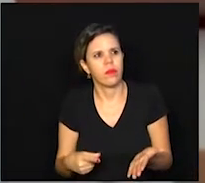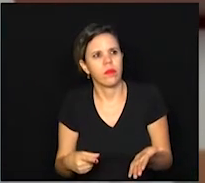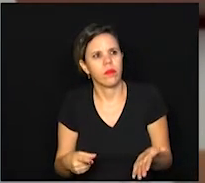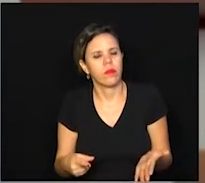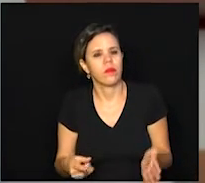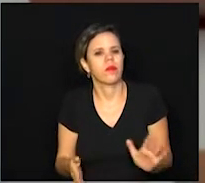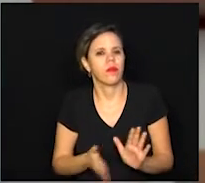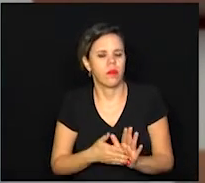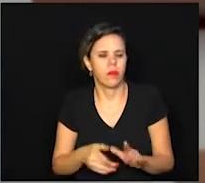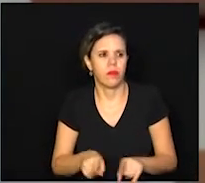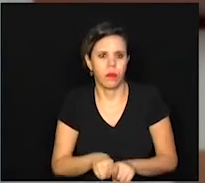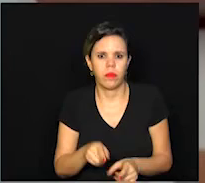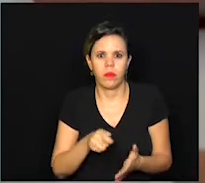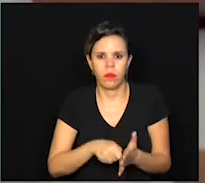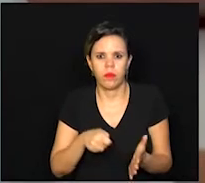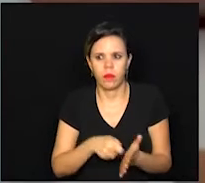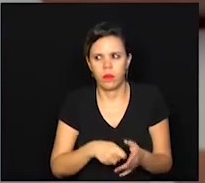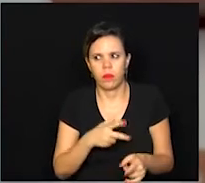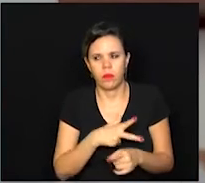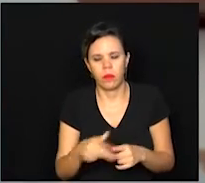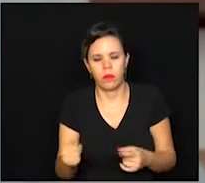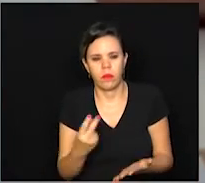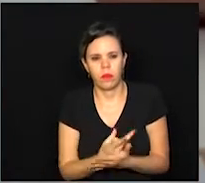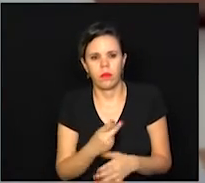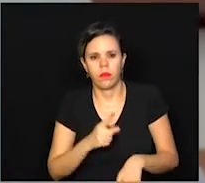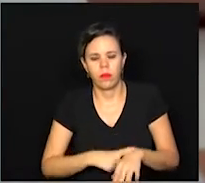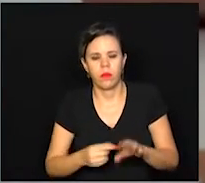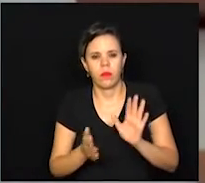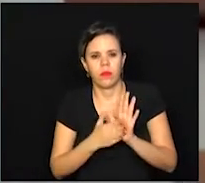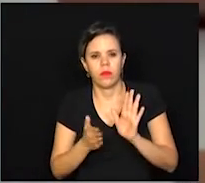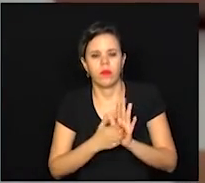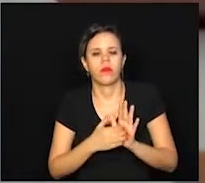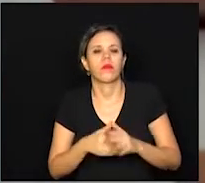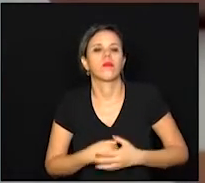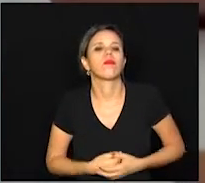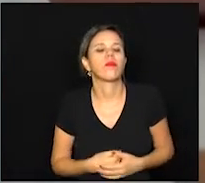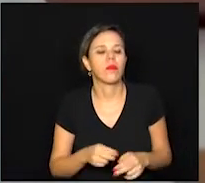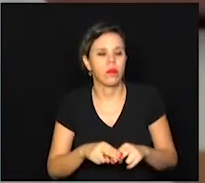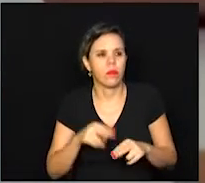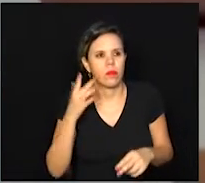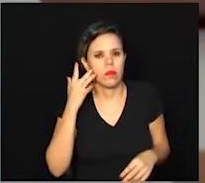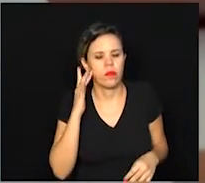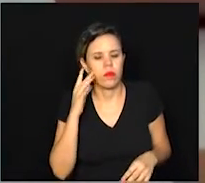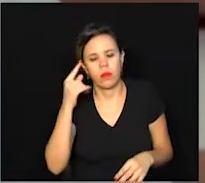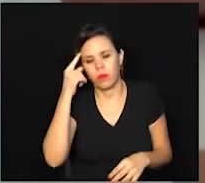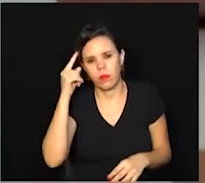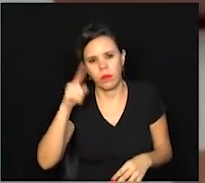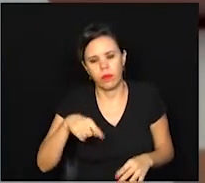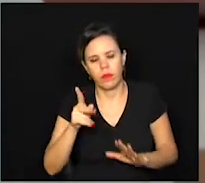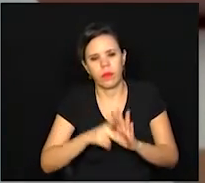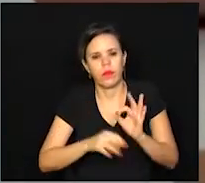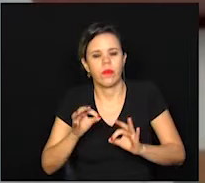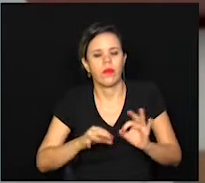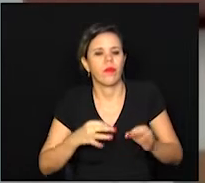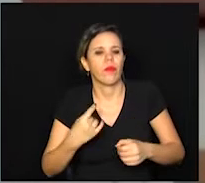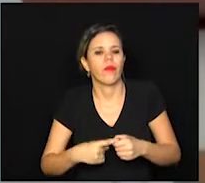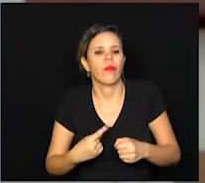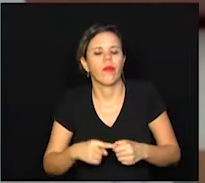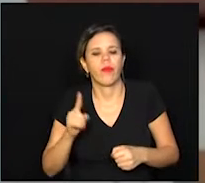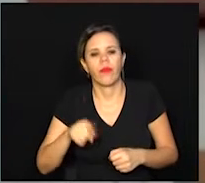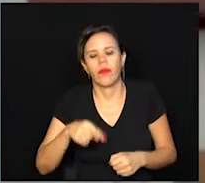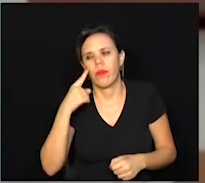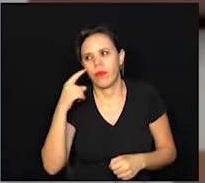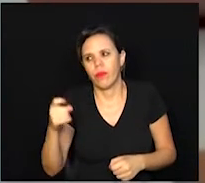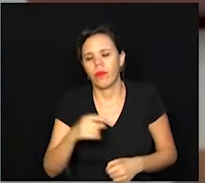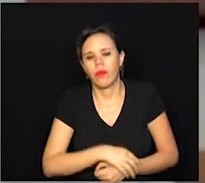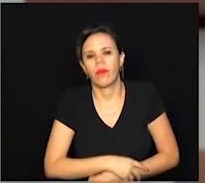gente precisa resistir e, ao mesmo tempo, propor. Por isso que eu acho que a ideia do plano municipal ela é bem